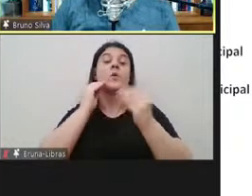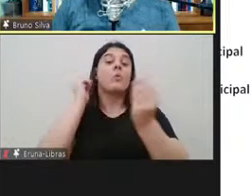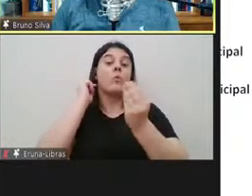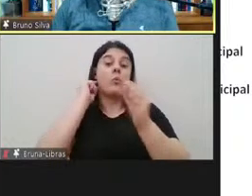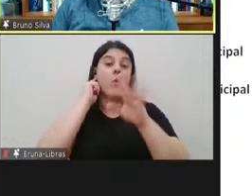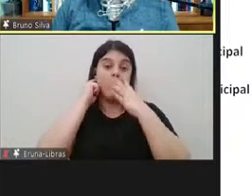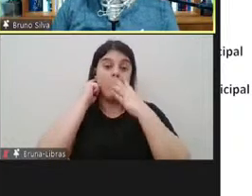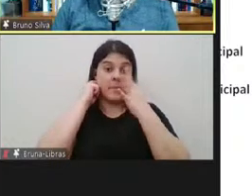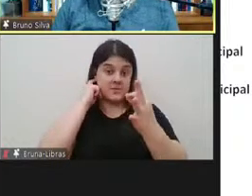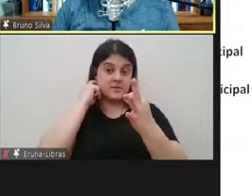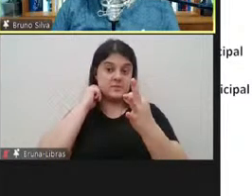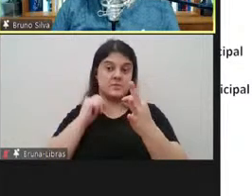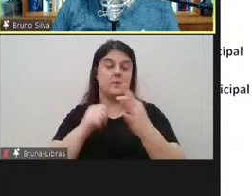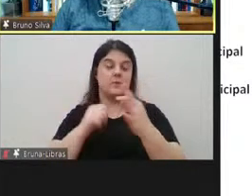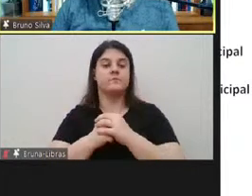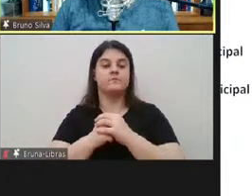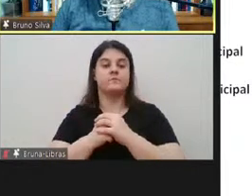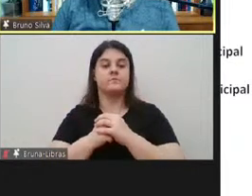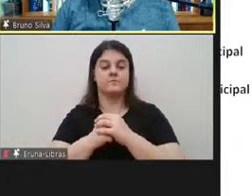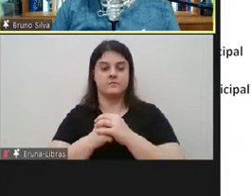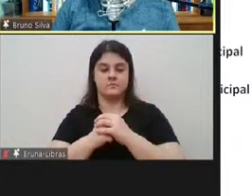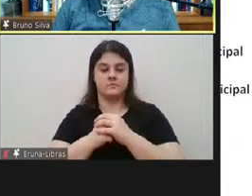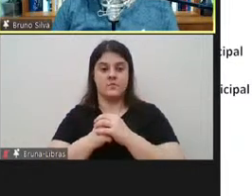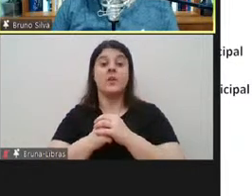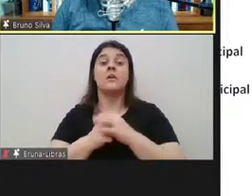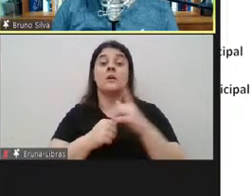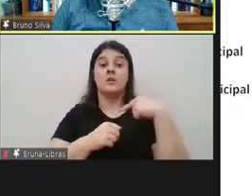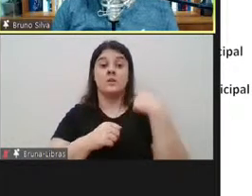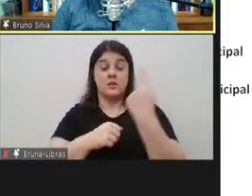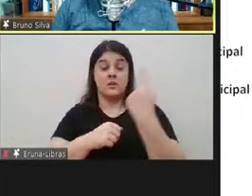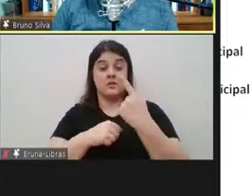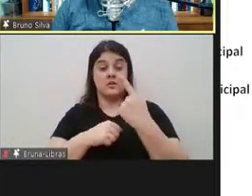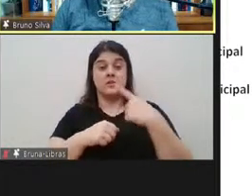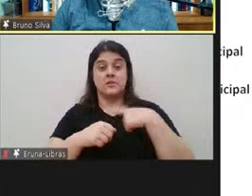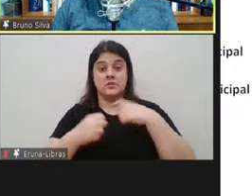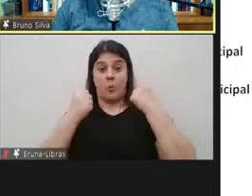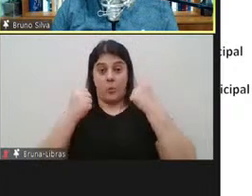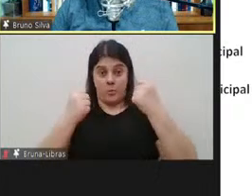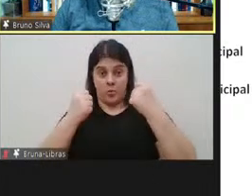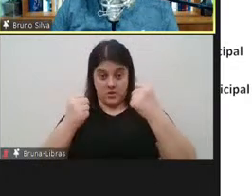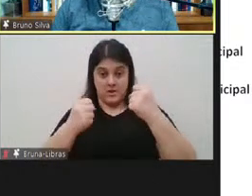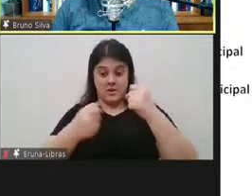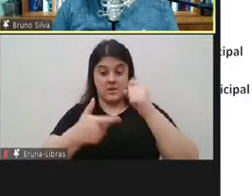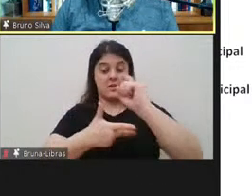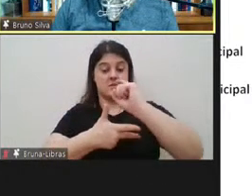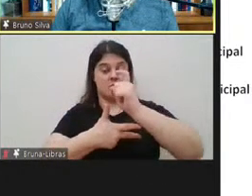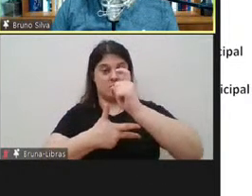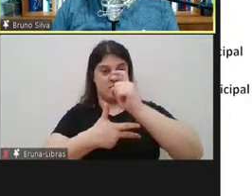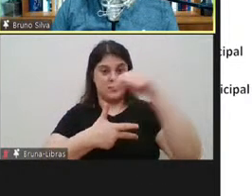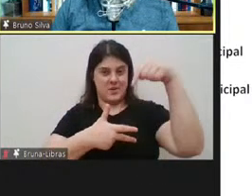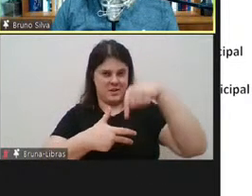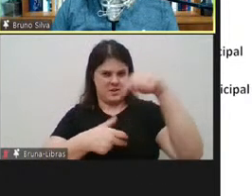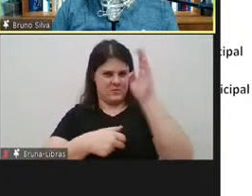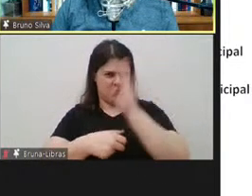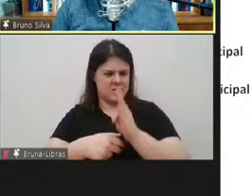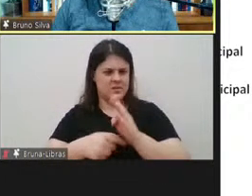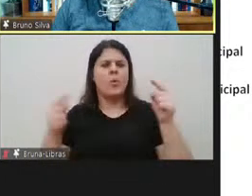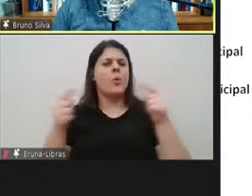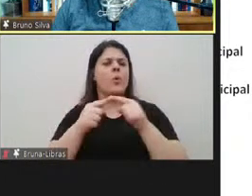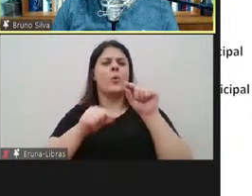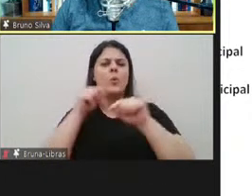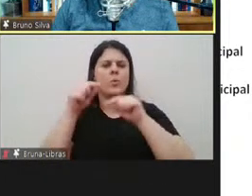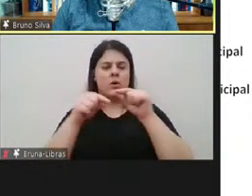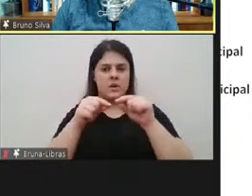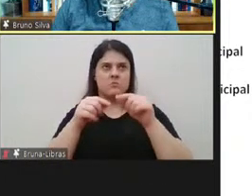agora presta atenção pra gente poder pensar que junto quando nós estamos falando do Poder Executivo no Brasil eu tô falando do executivo que